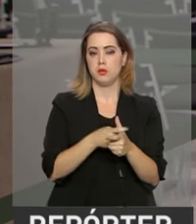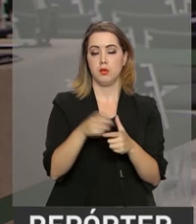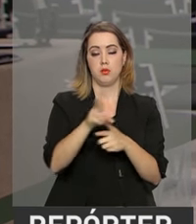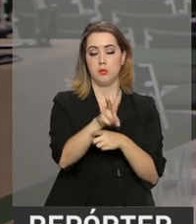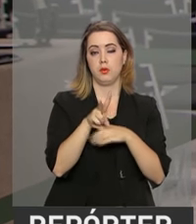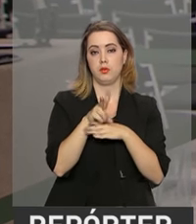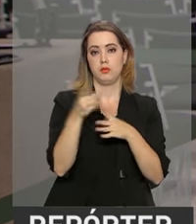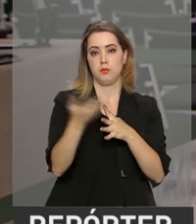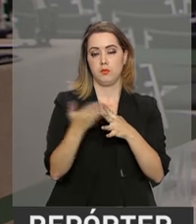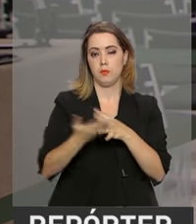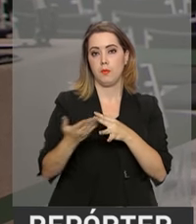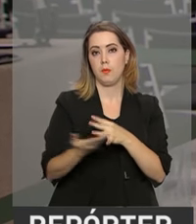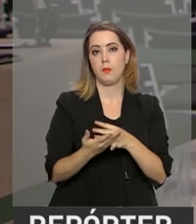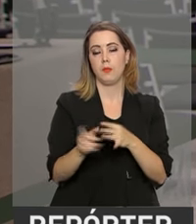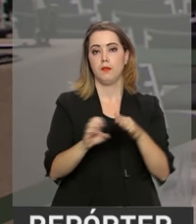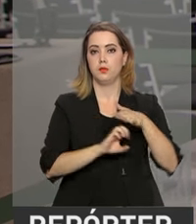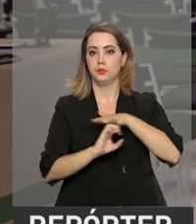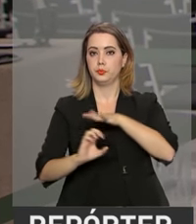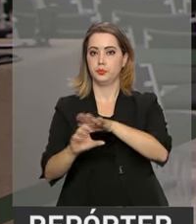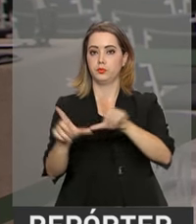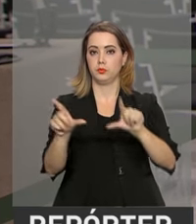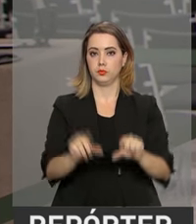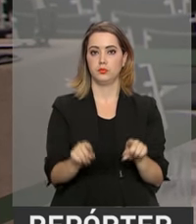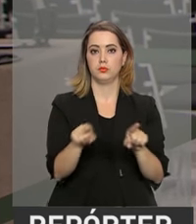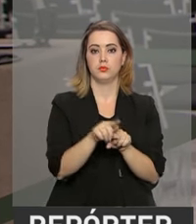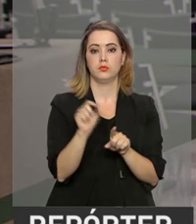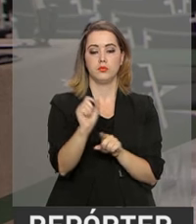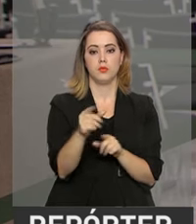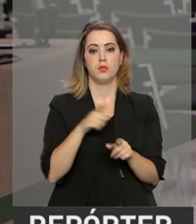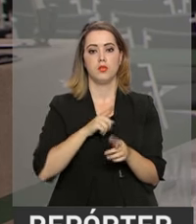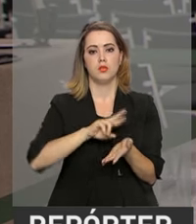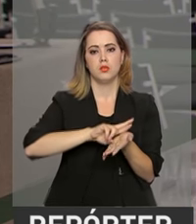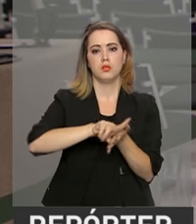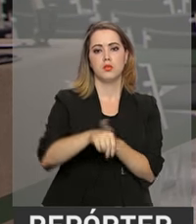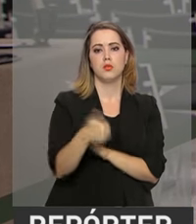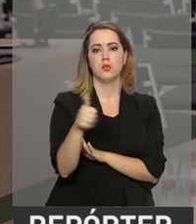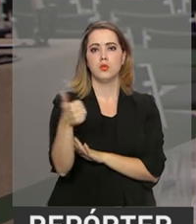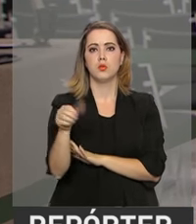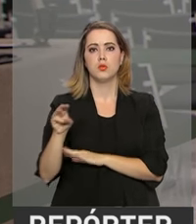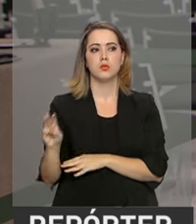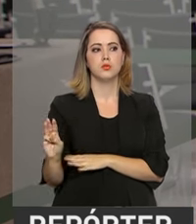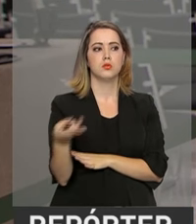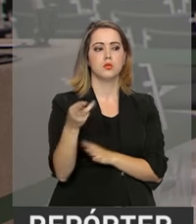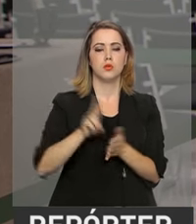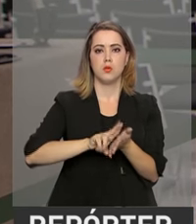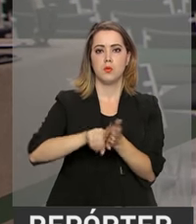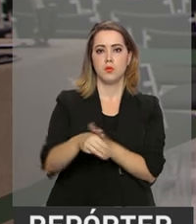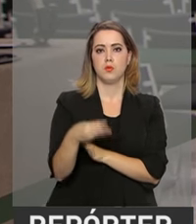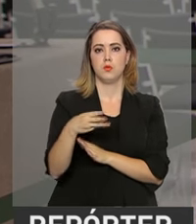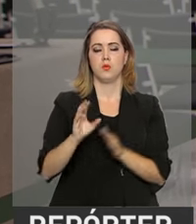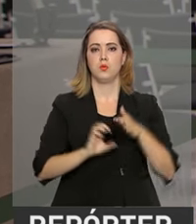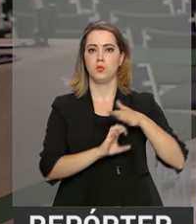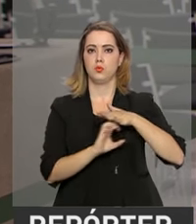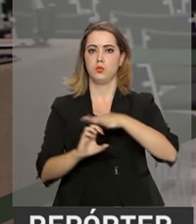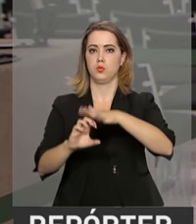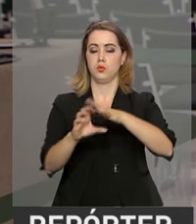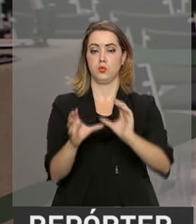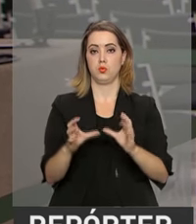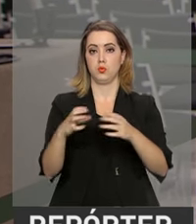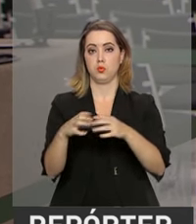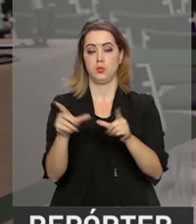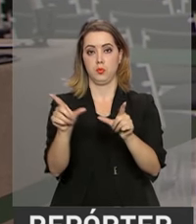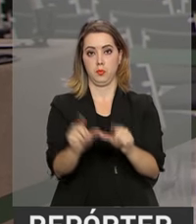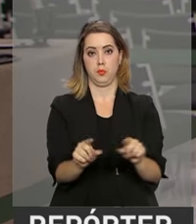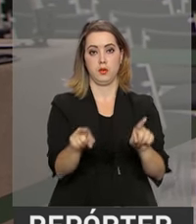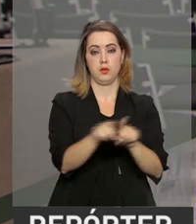pequenas empresas. Segundo o Sebrae, existem no país atualmente 11 milhões e 300 mil micro e pequenas empresas, além